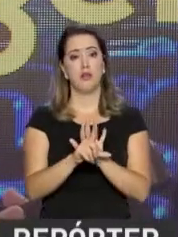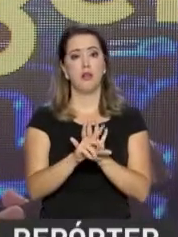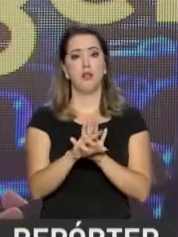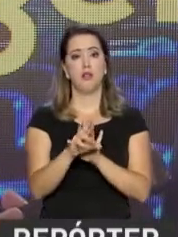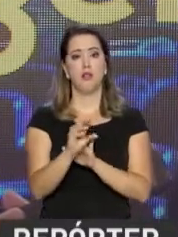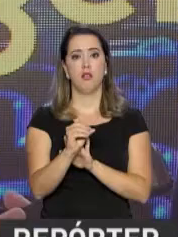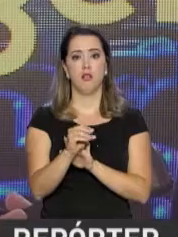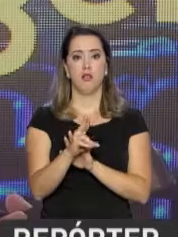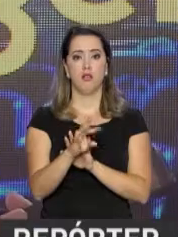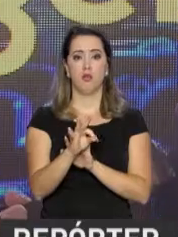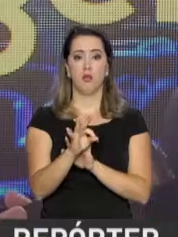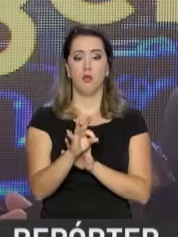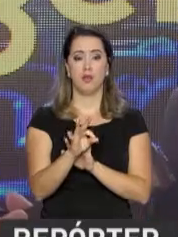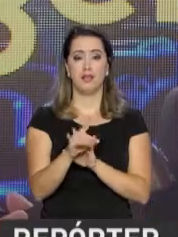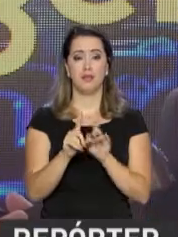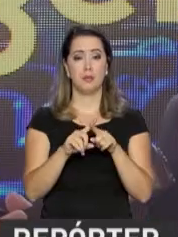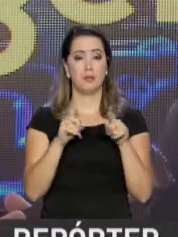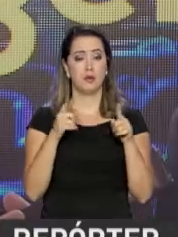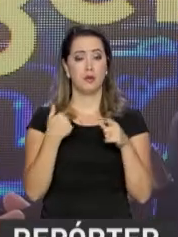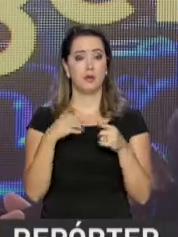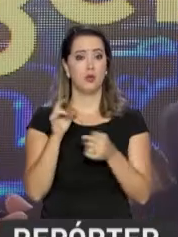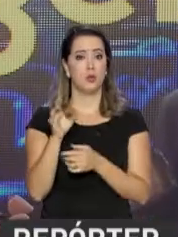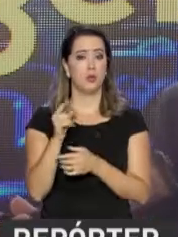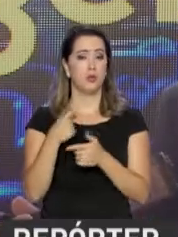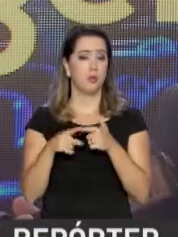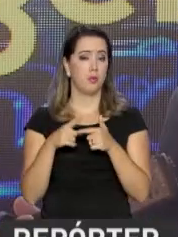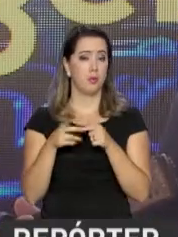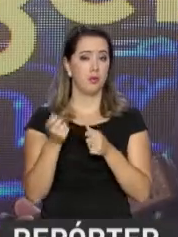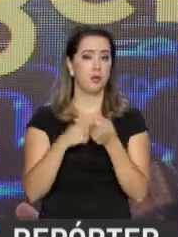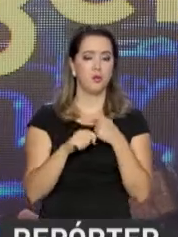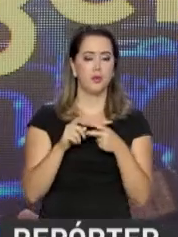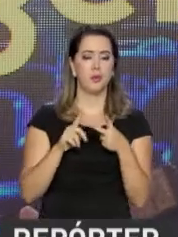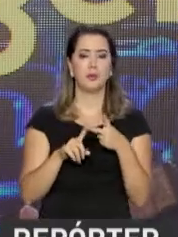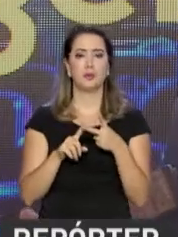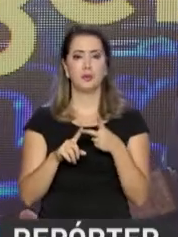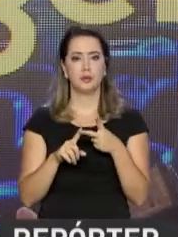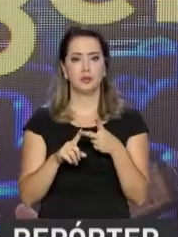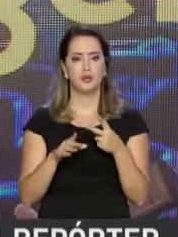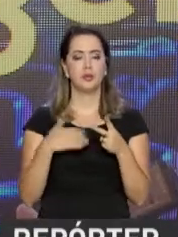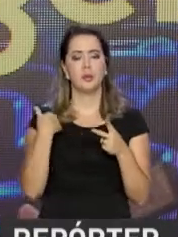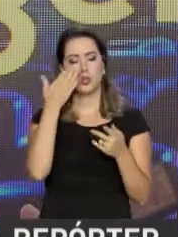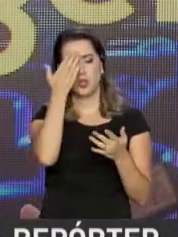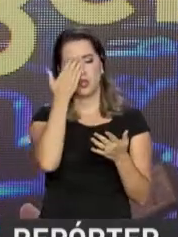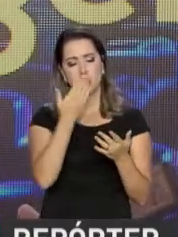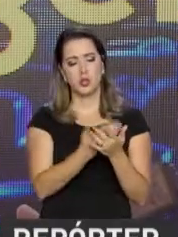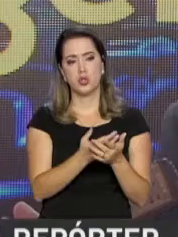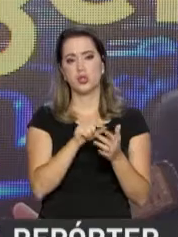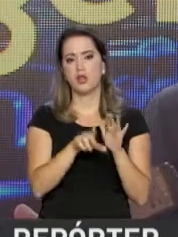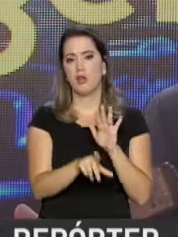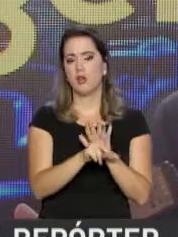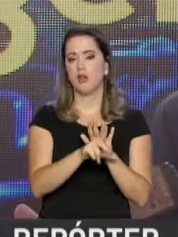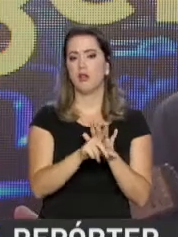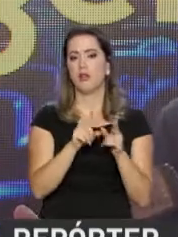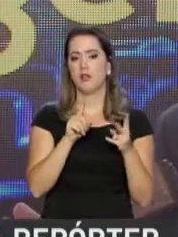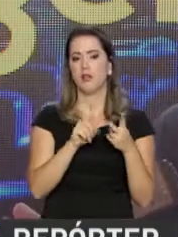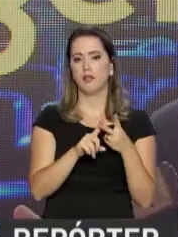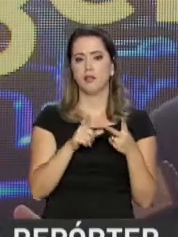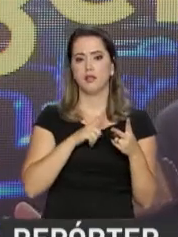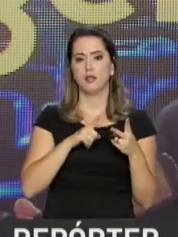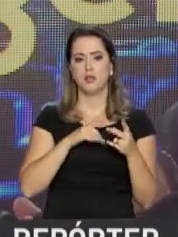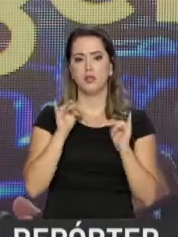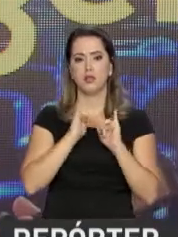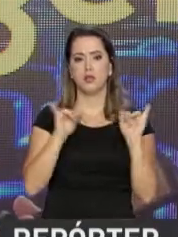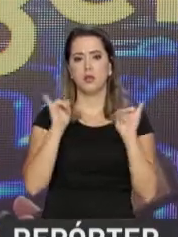projetos culturais não apenas por causa da recessão mas também por uma questão de credibilidade do mecanismo a via é uma